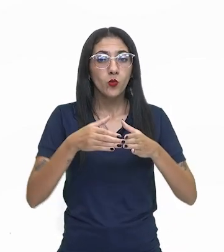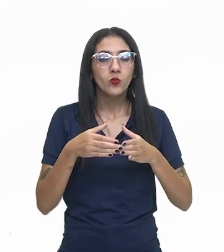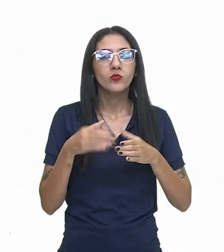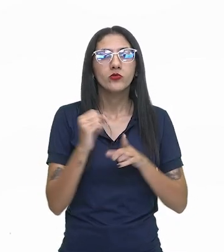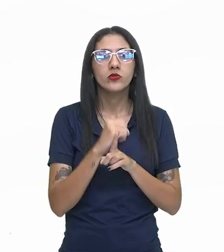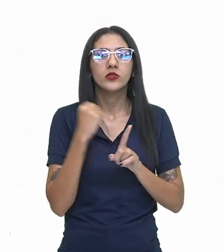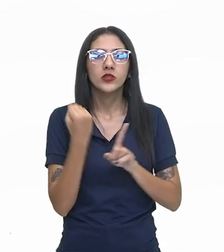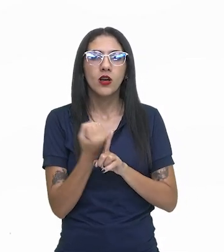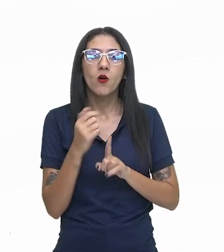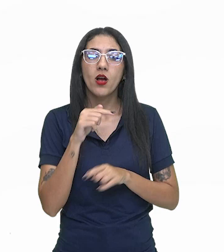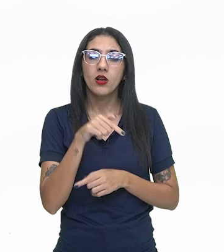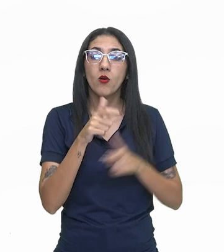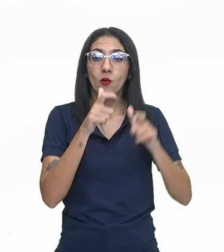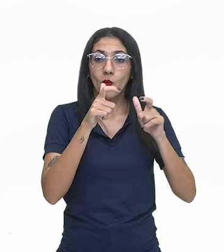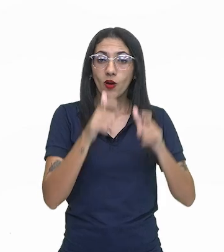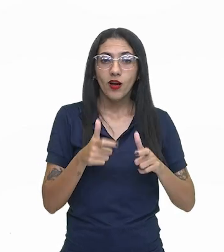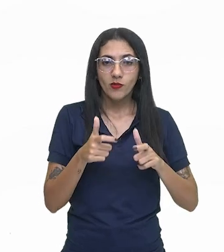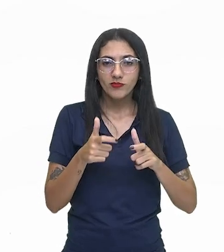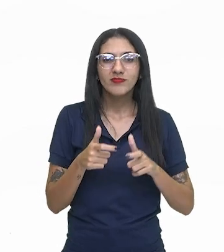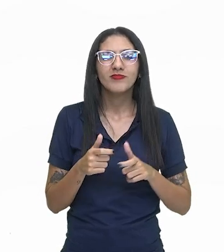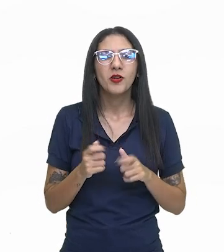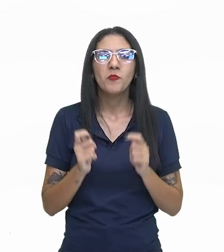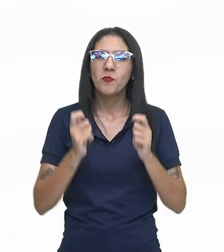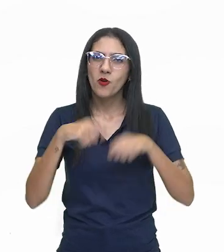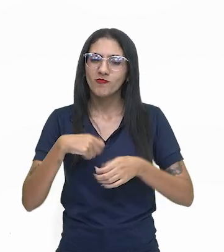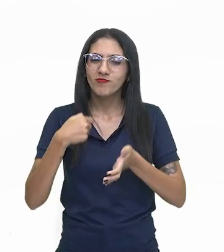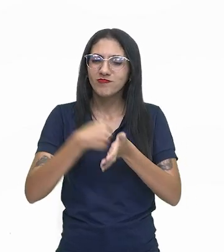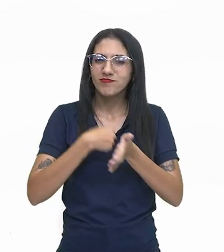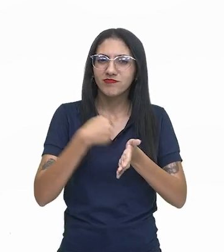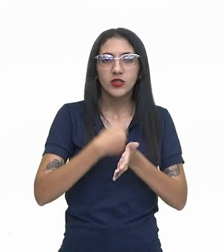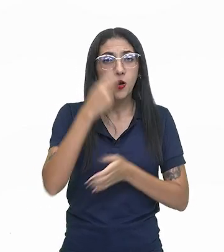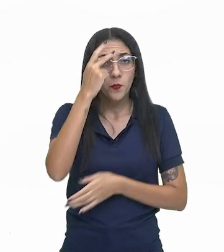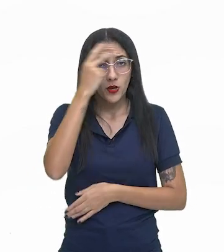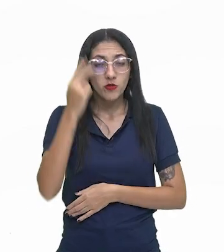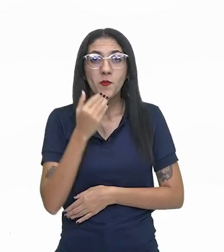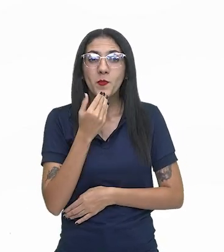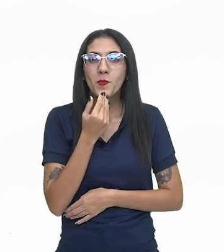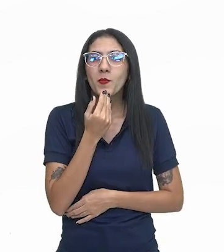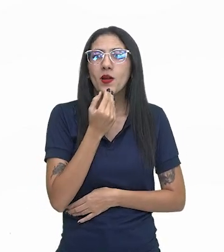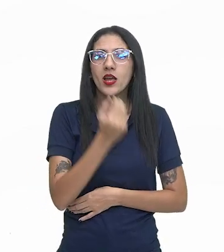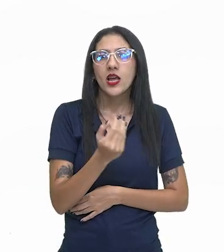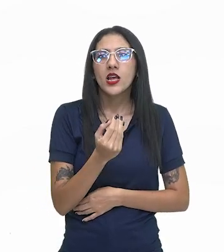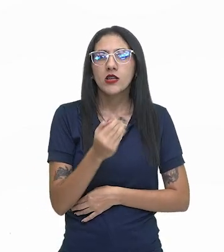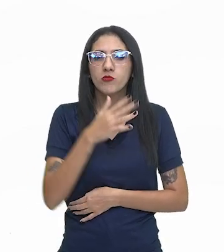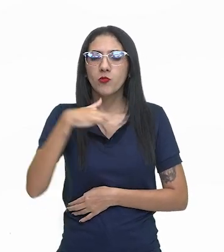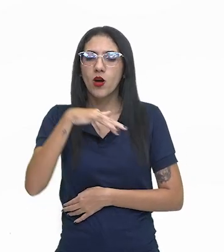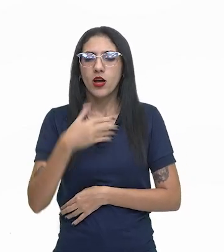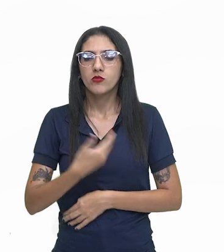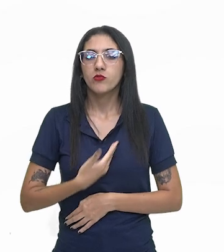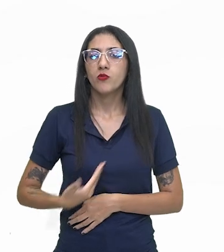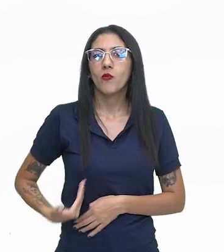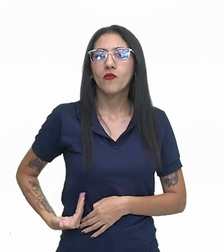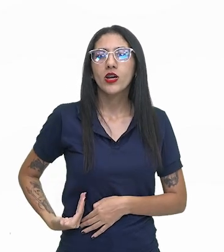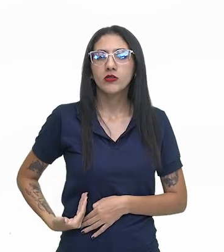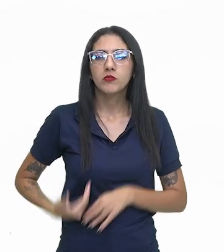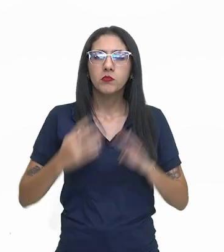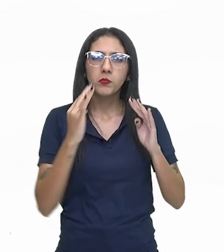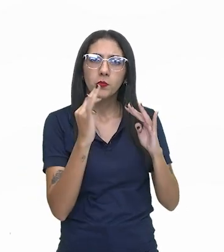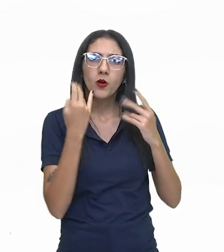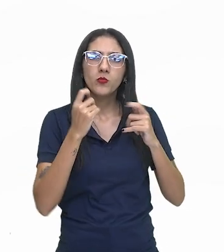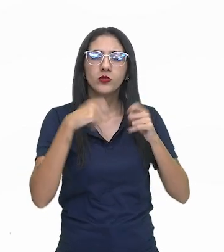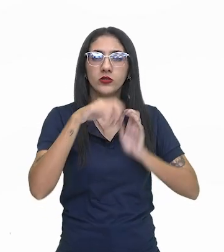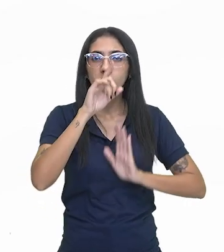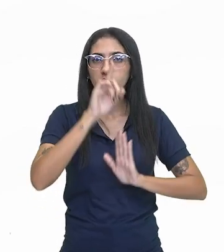o espaço e o lugar de luta para que os cidadãos exijam do Estado o reconhecimento de direitos que compõem